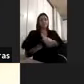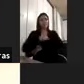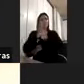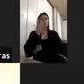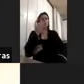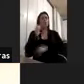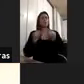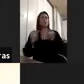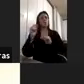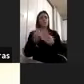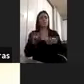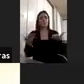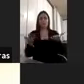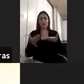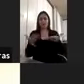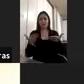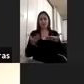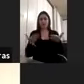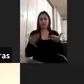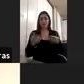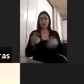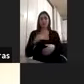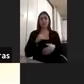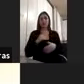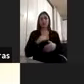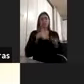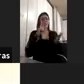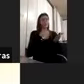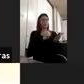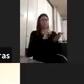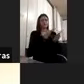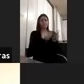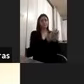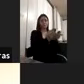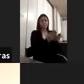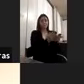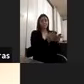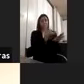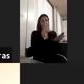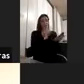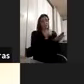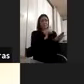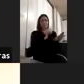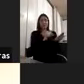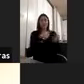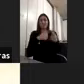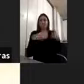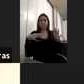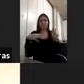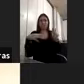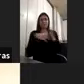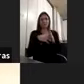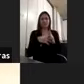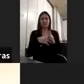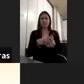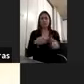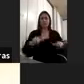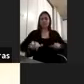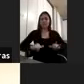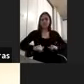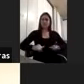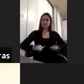agora? A trabalhadora foi demitida pela empresa. Ela sofreu um acidente de trabalho, o braço dela está torto, ela